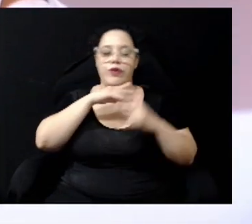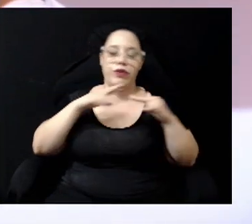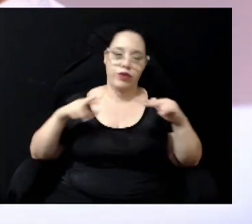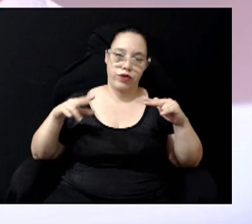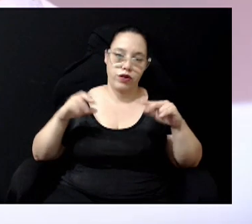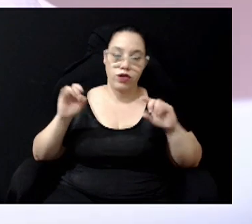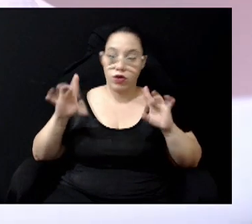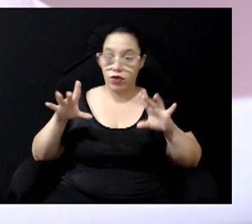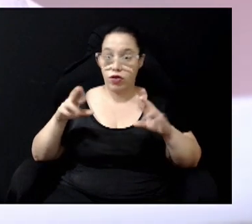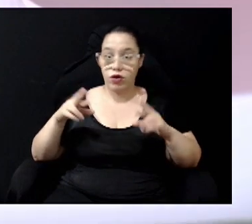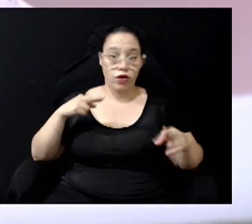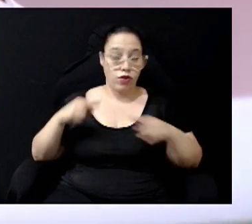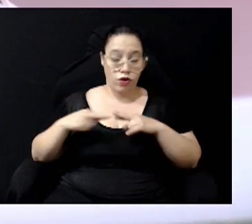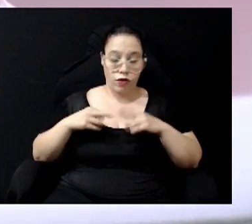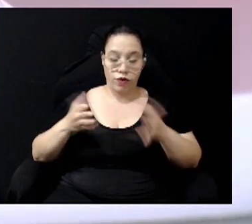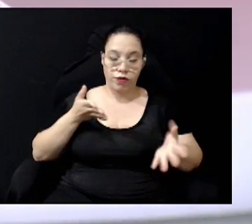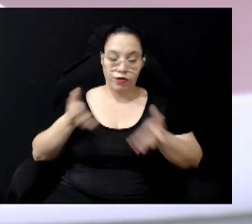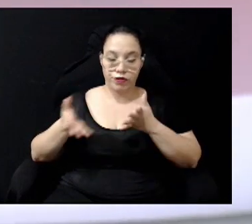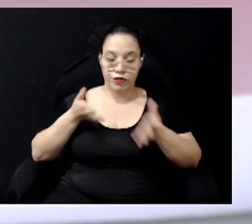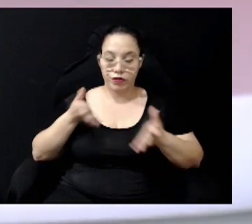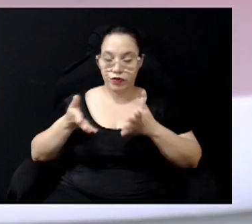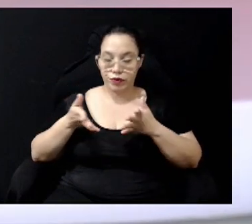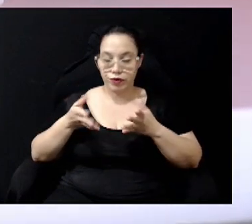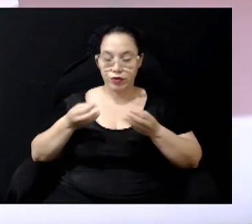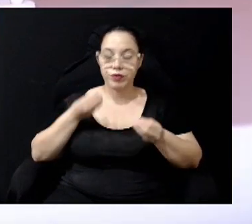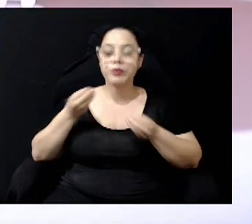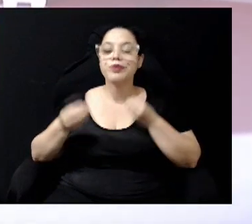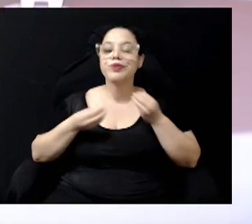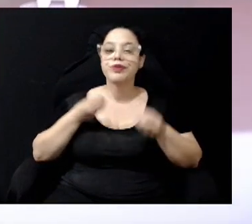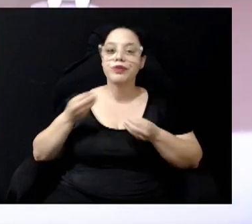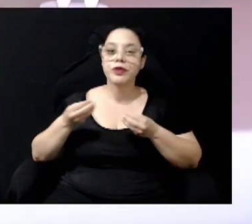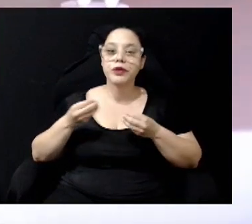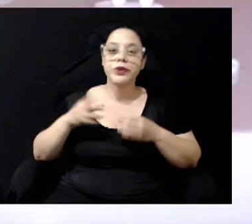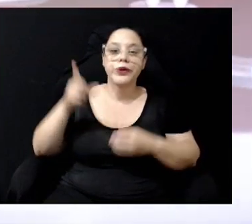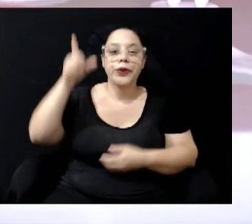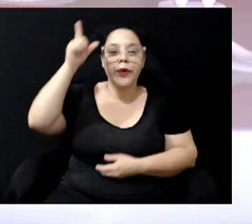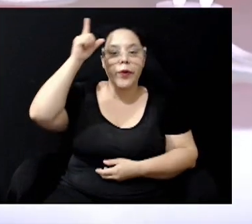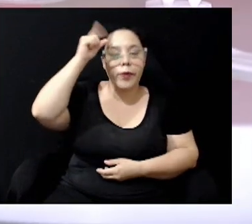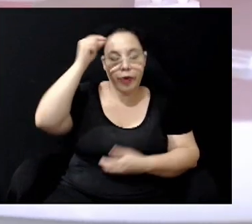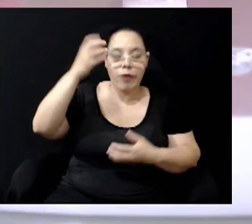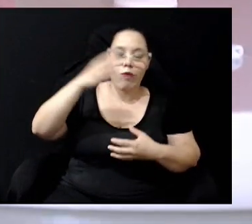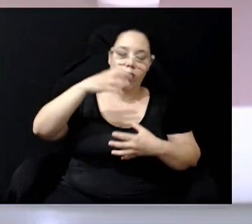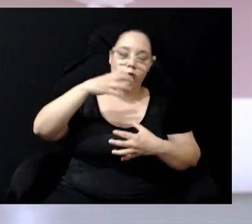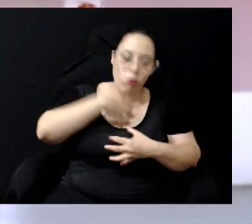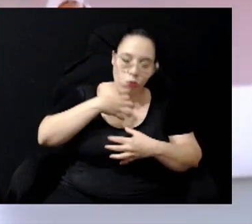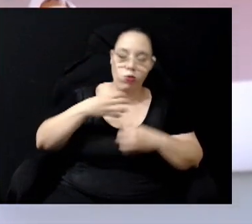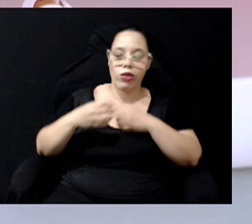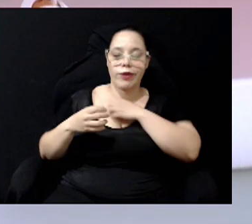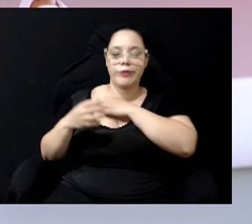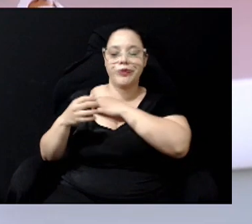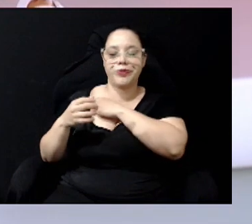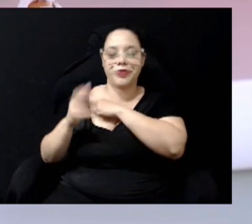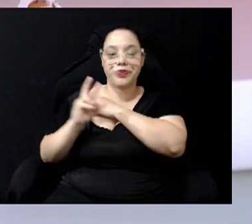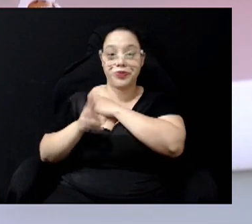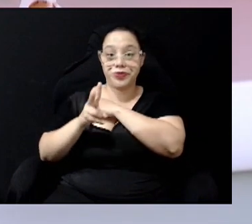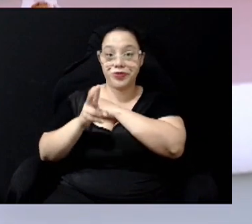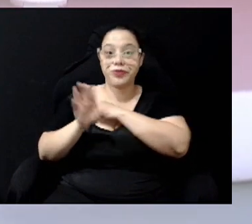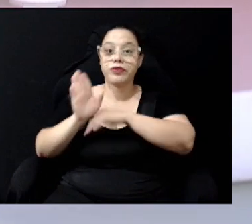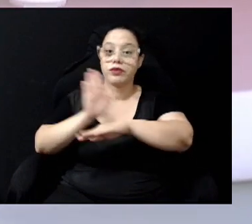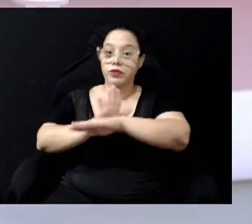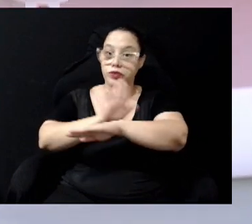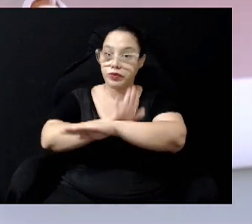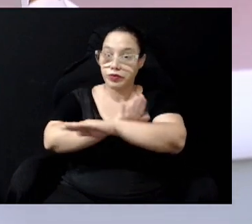relação, no equilíbrio da relação, como também um alívio dos sintomas. Então, eu sempre sou muito cuidadosa em falar que